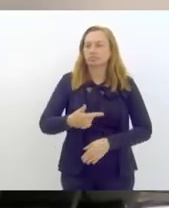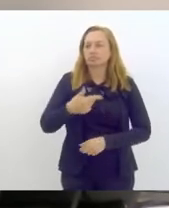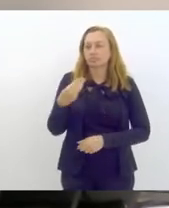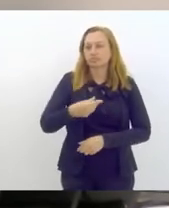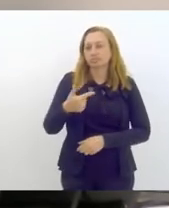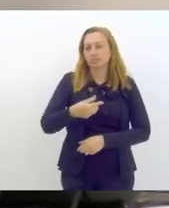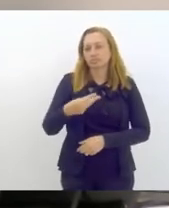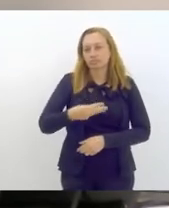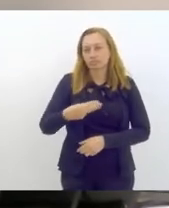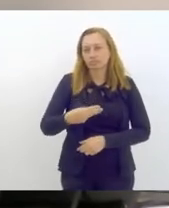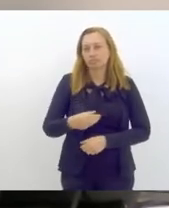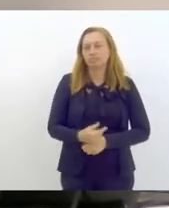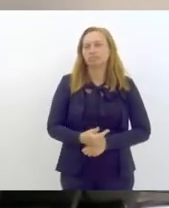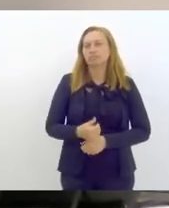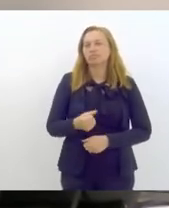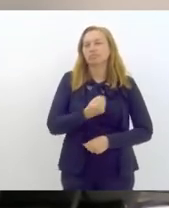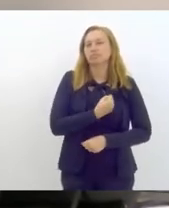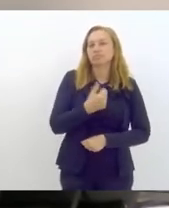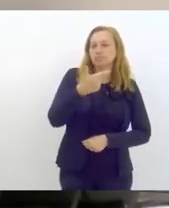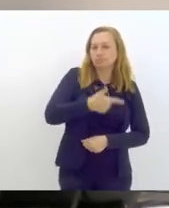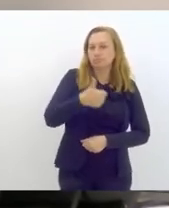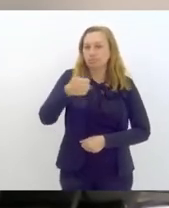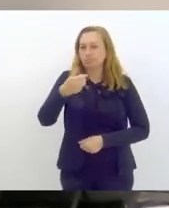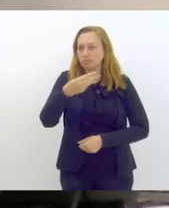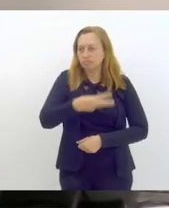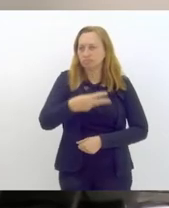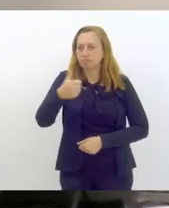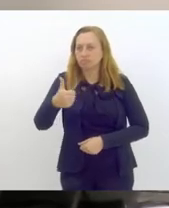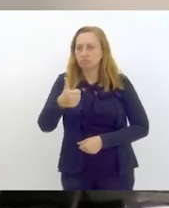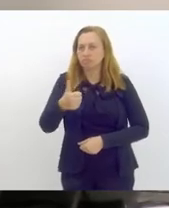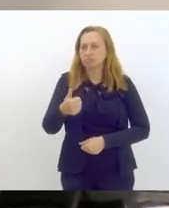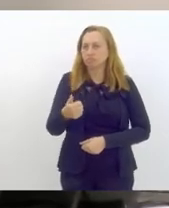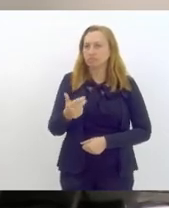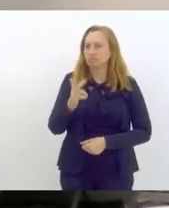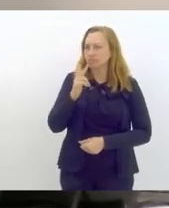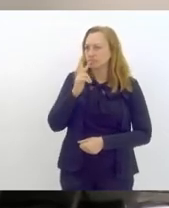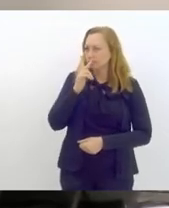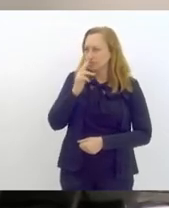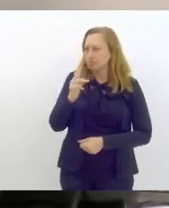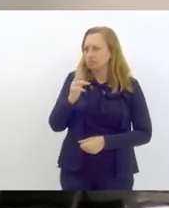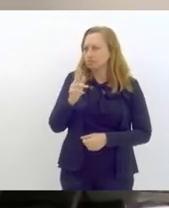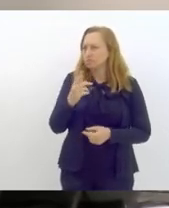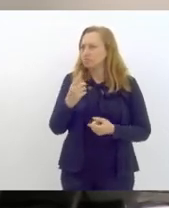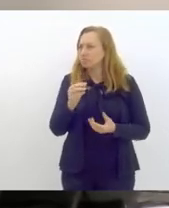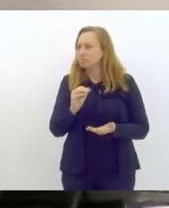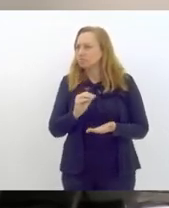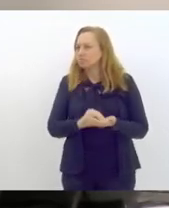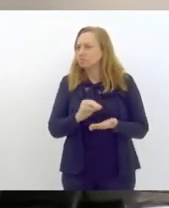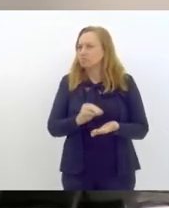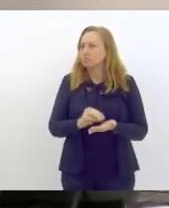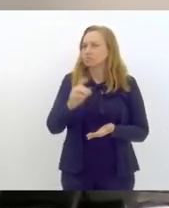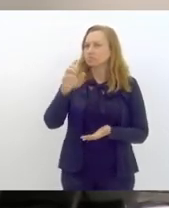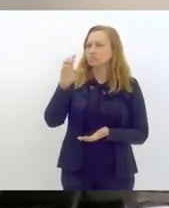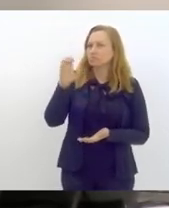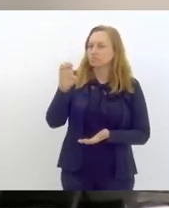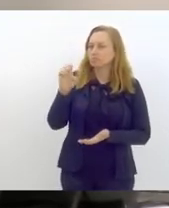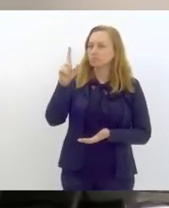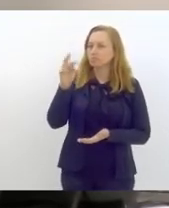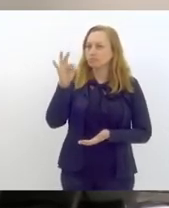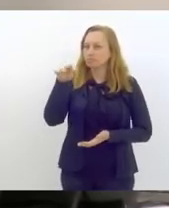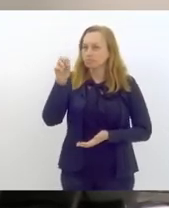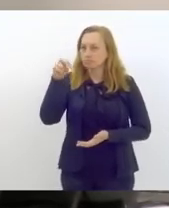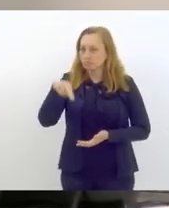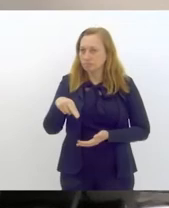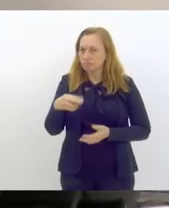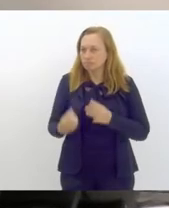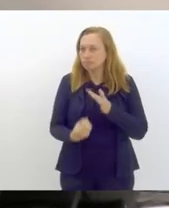ideia legislativa, número 31, me parece que a gente ainda não está com a presença nem de forma remota nem presencial do senhor Wellington Pedroso da Silva, que